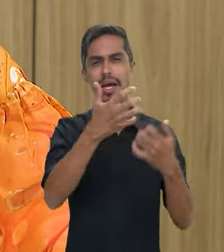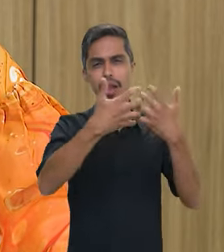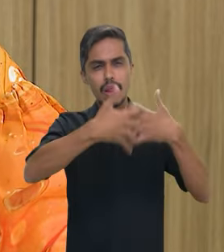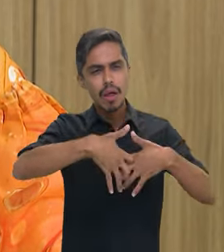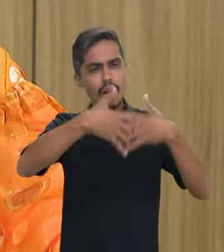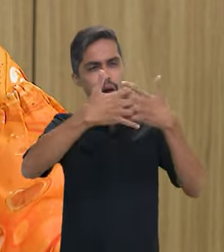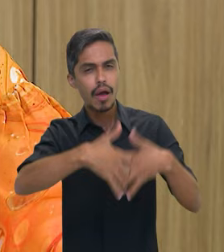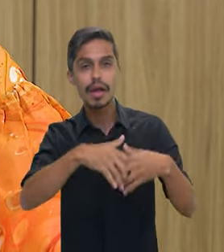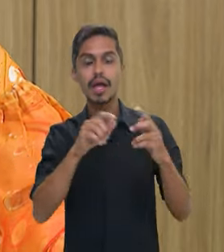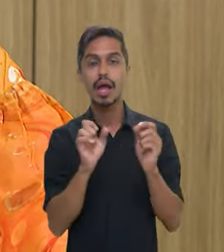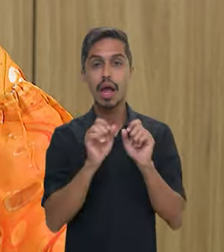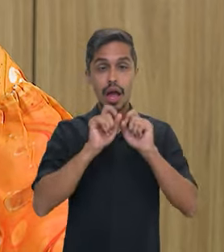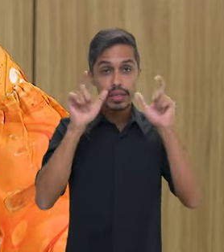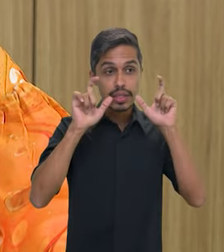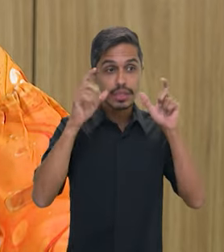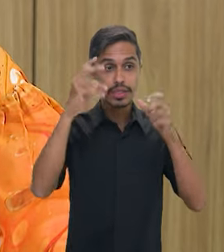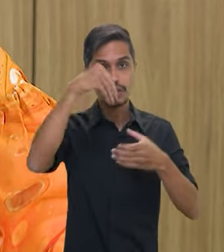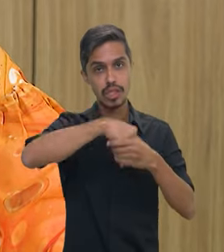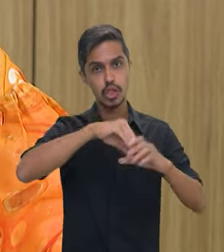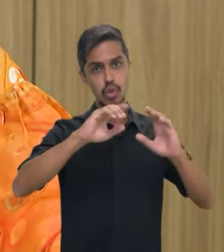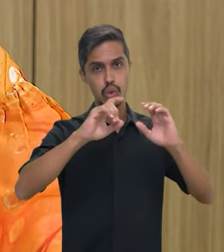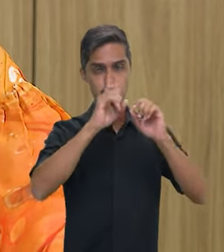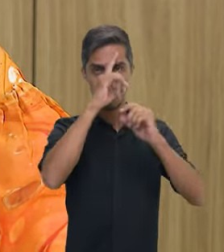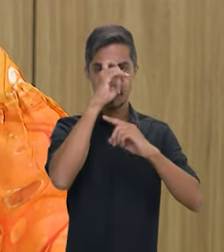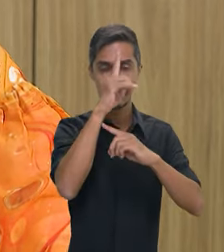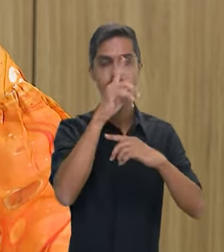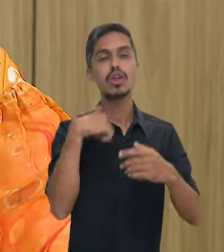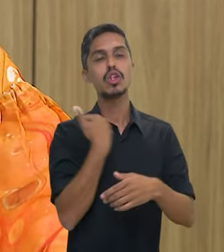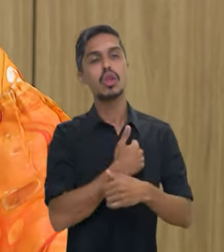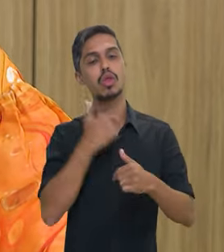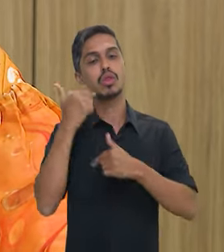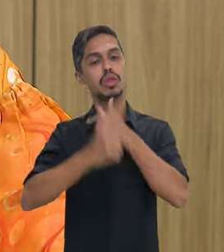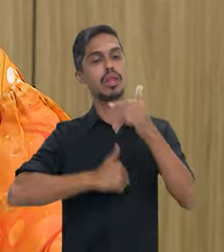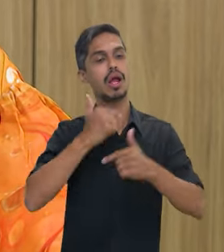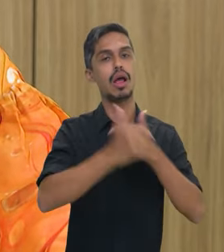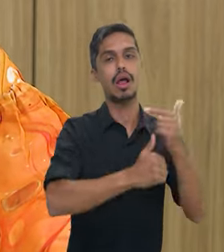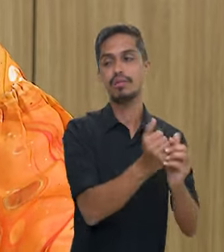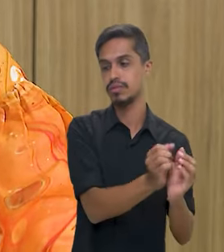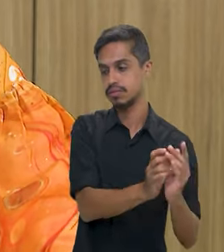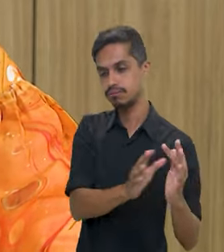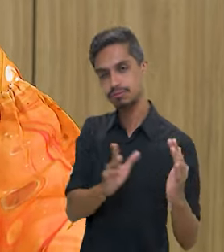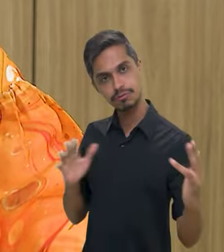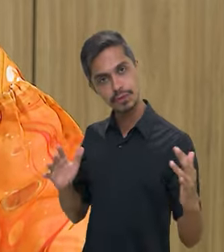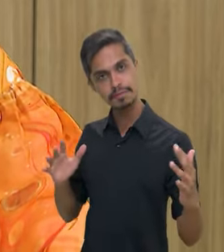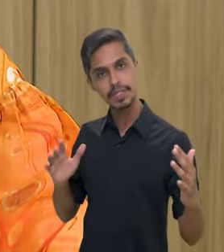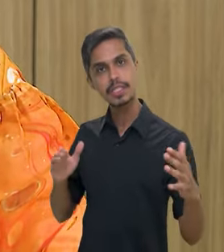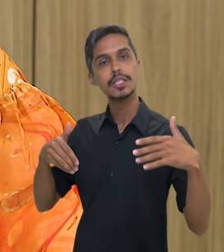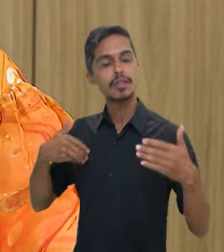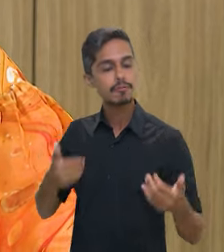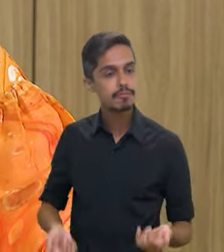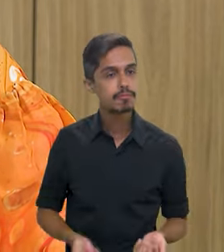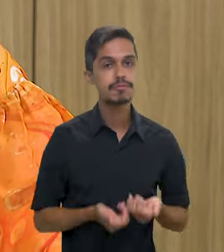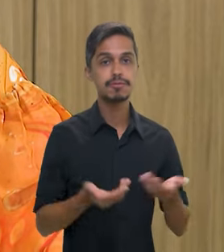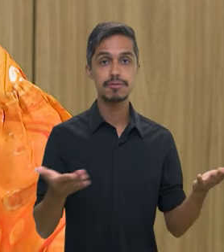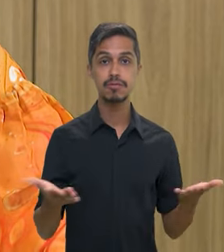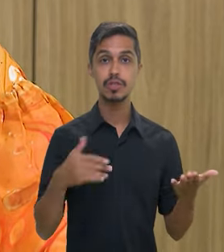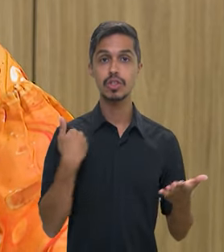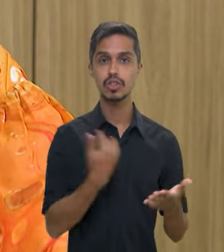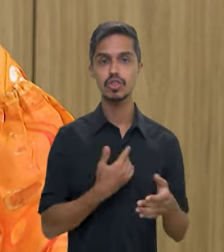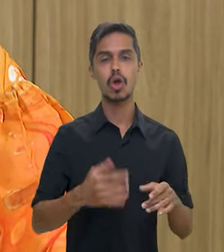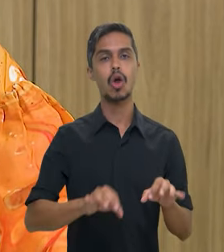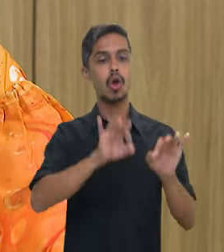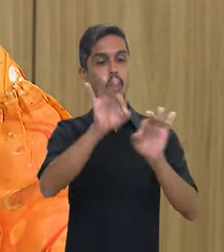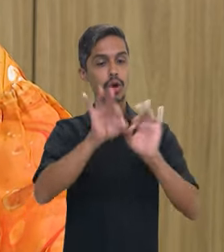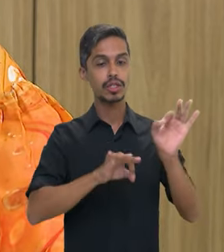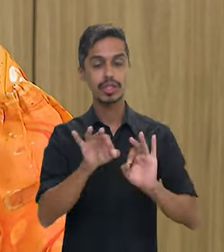mais complexo, da atenção hospitalar. Então, o nosso trabalho foi nesse sentido e de reconstruir também o